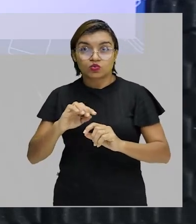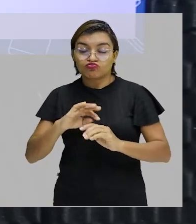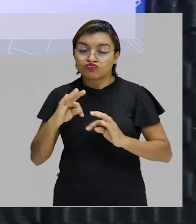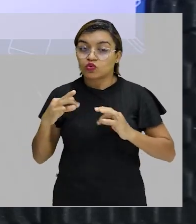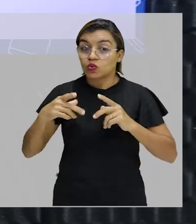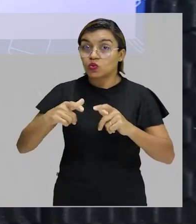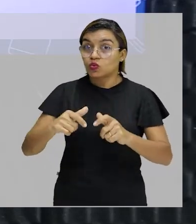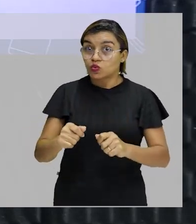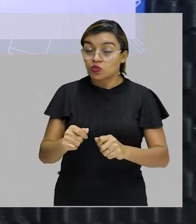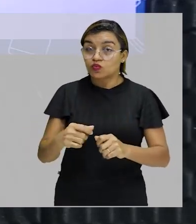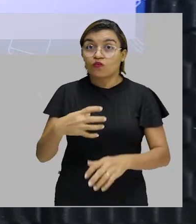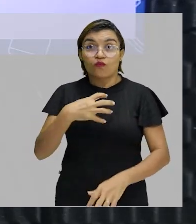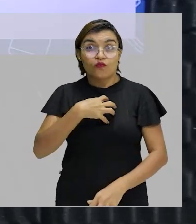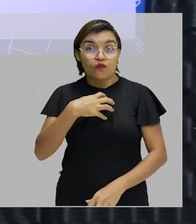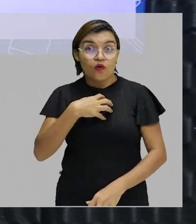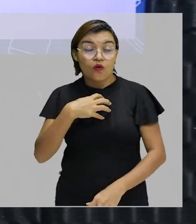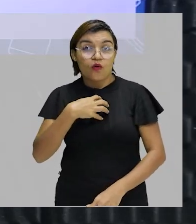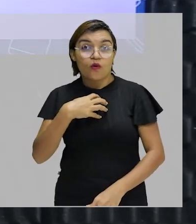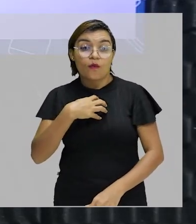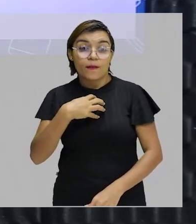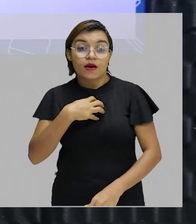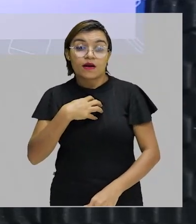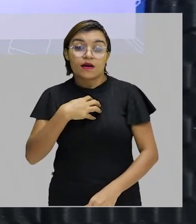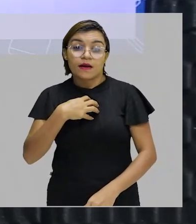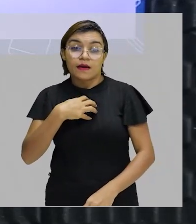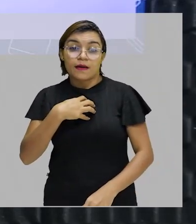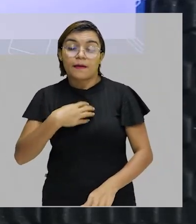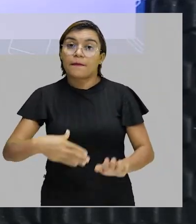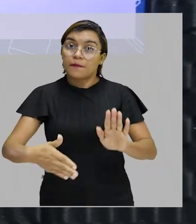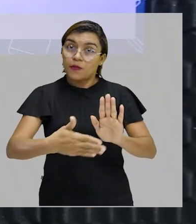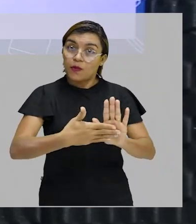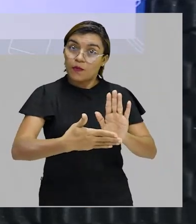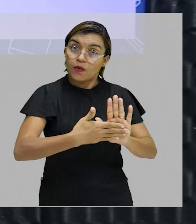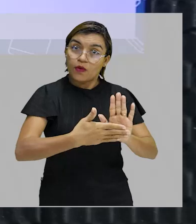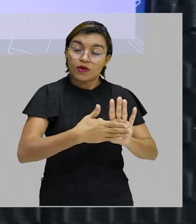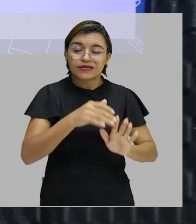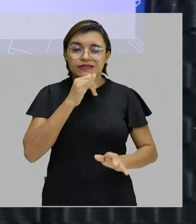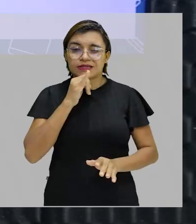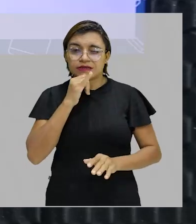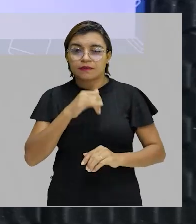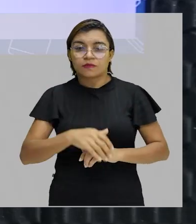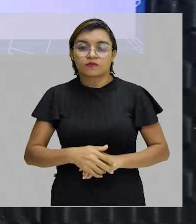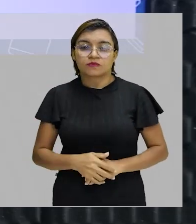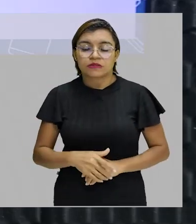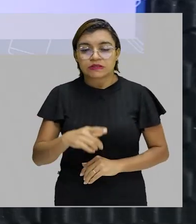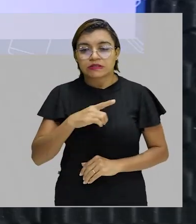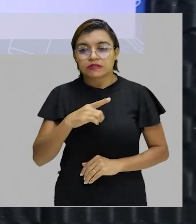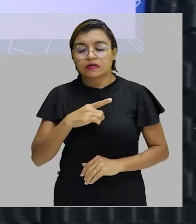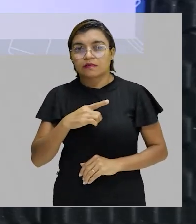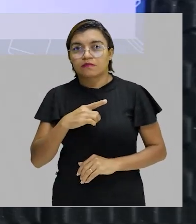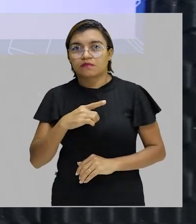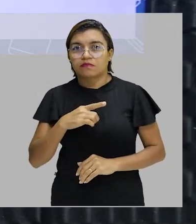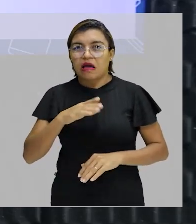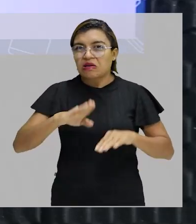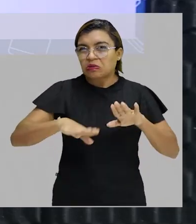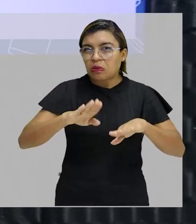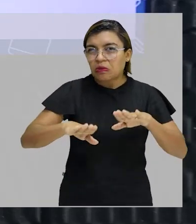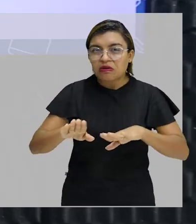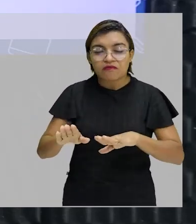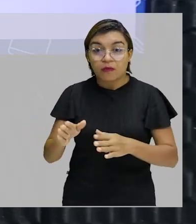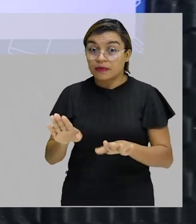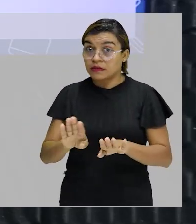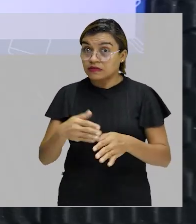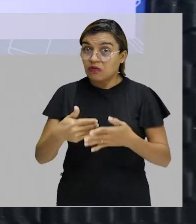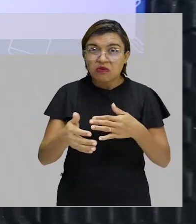Não acontece de forma aleatória. Então, não é pegar qualquer quantidade de A com qualquer quantidade de B,